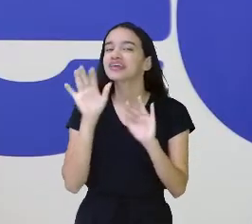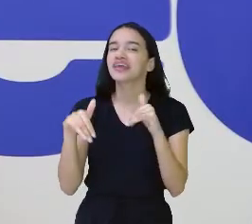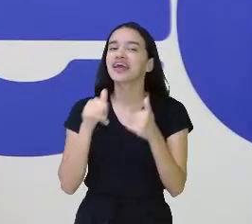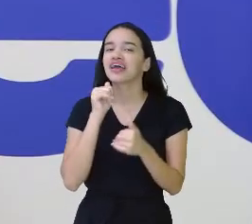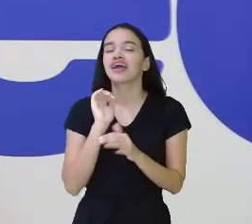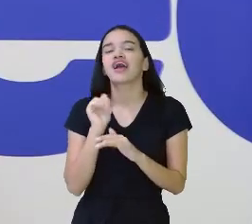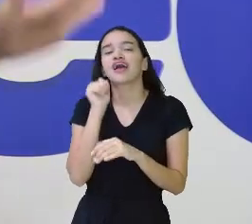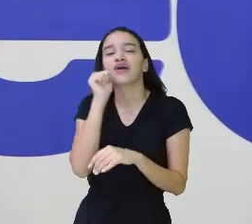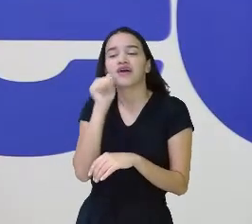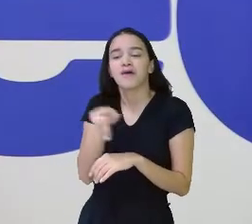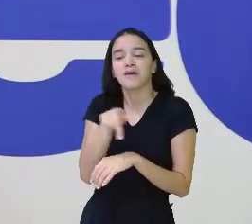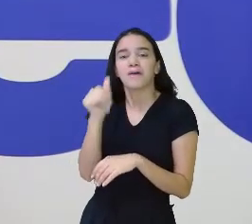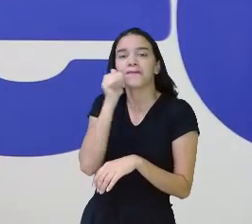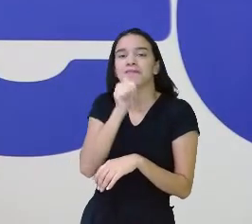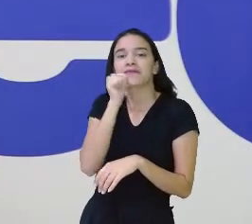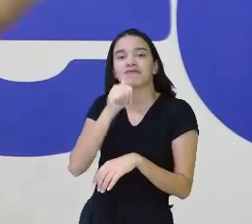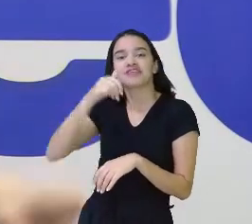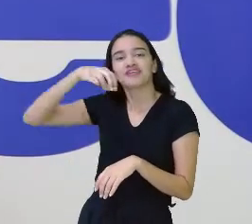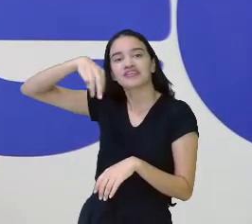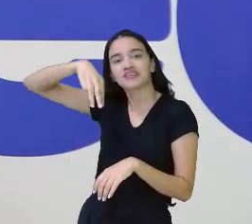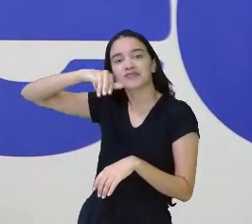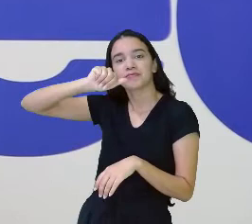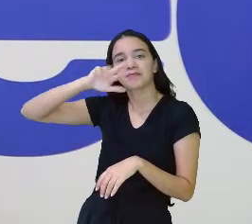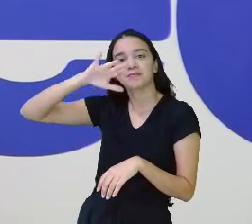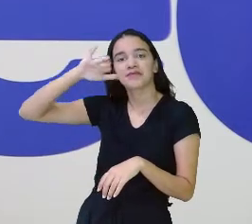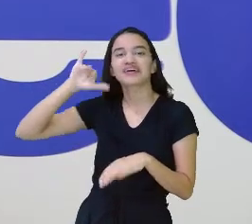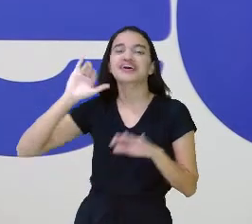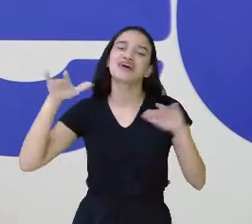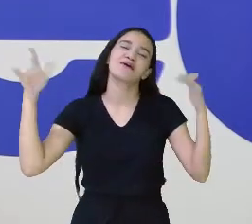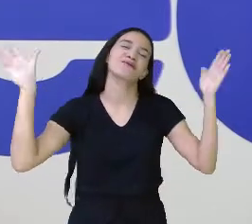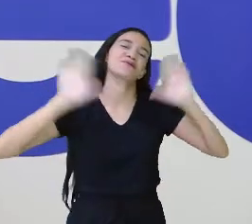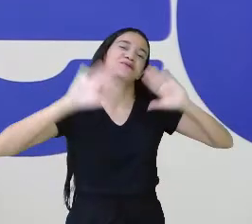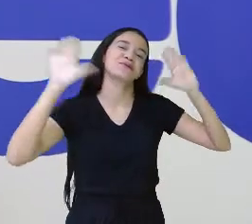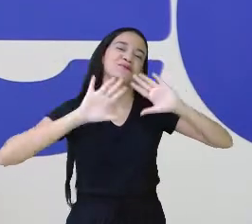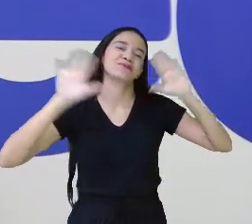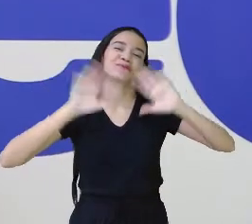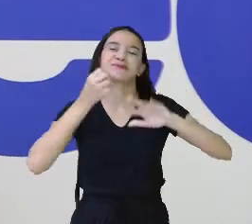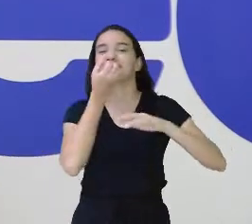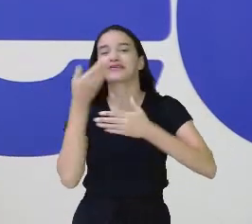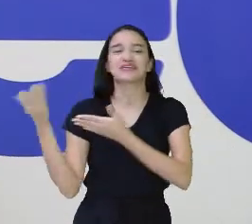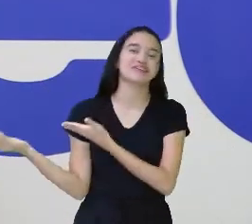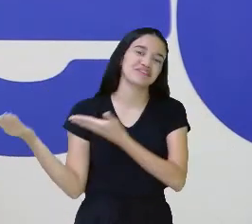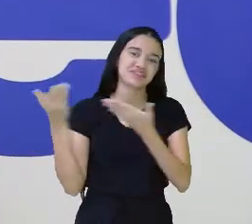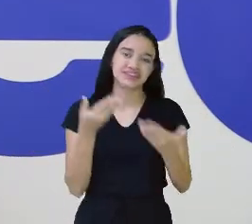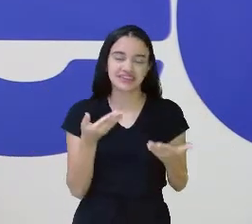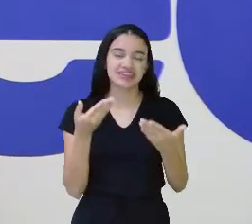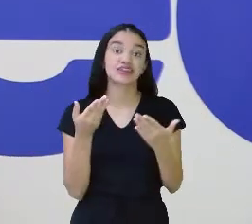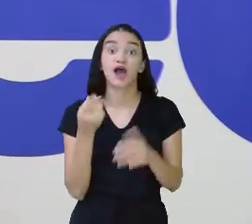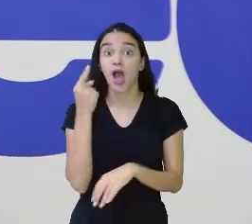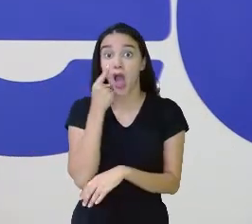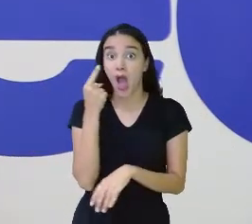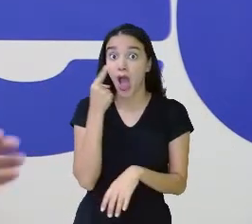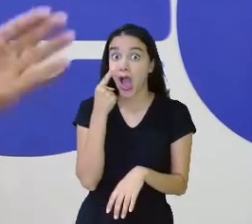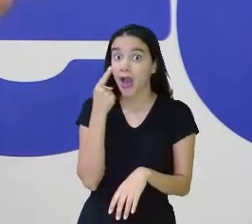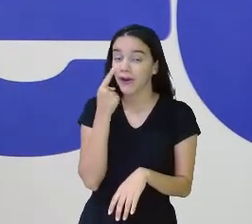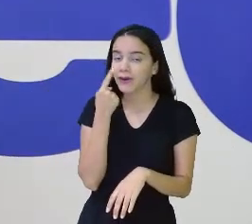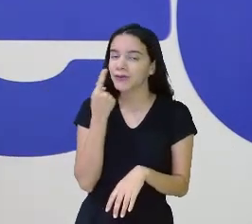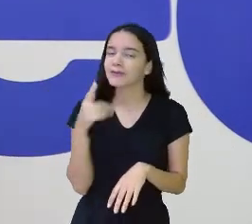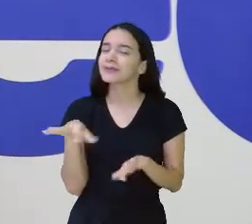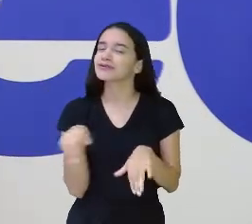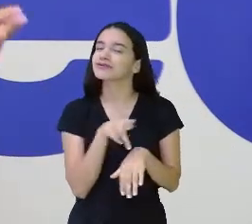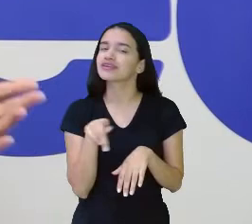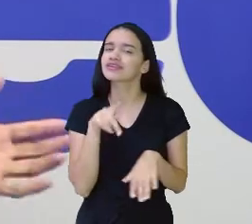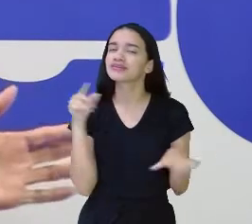gente? Professora Márcia. Oi, pessoal, sejam muito bem-vindos. Olha, a Mauricéia já